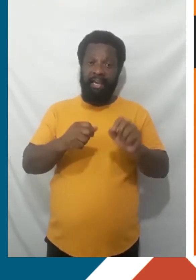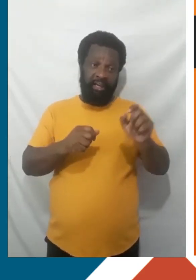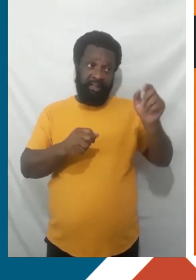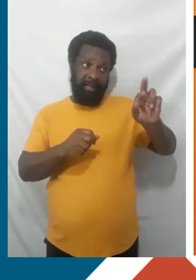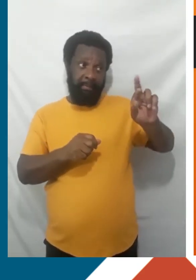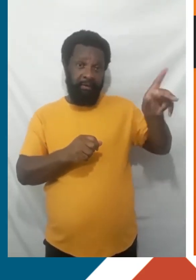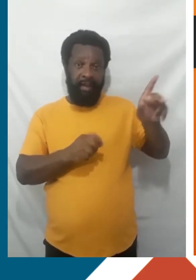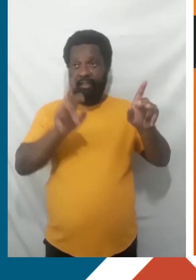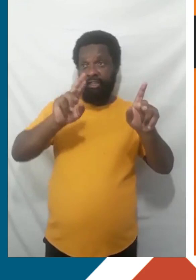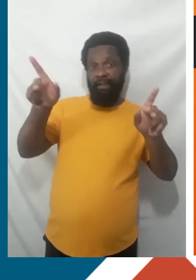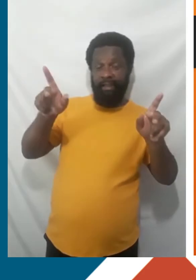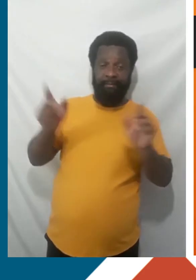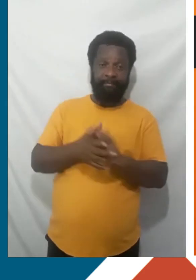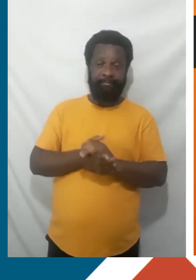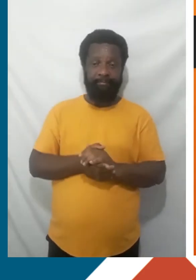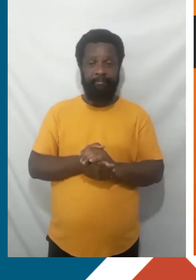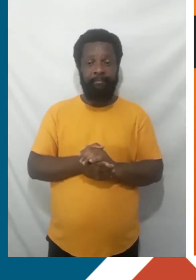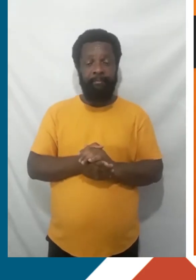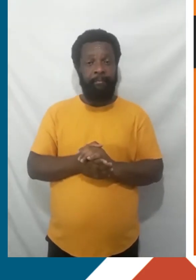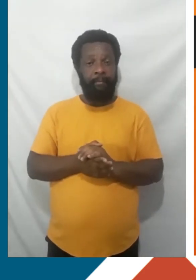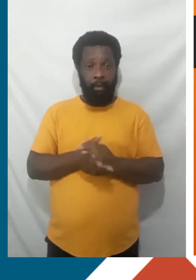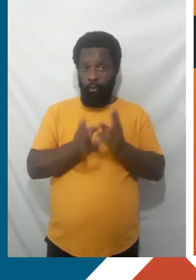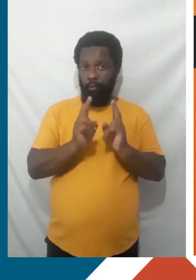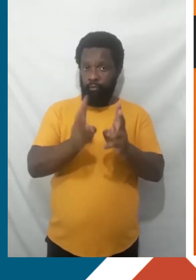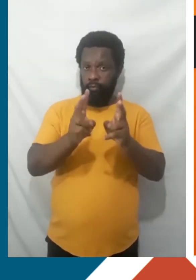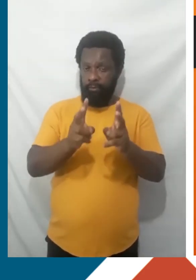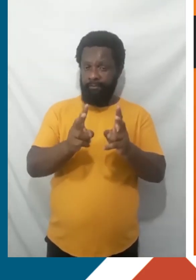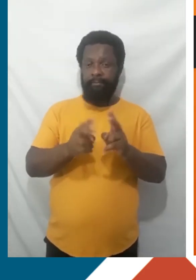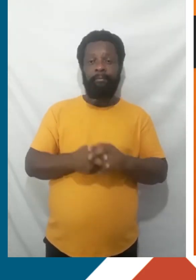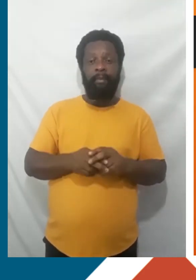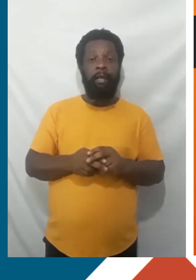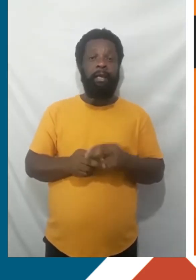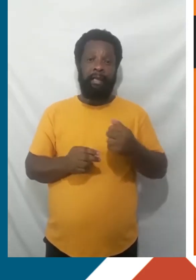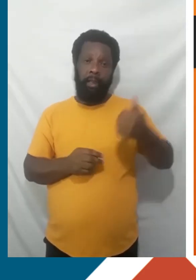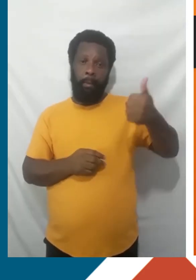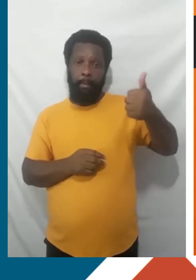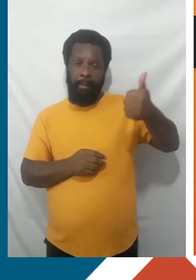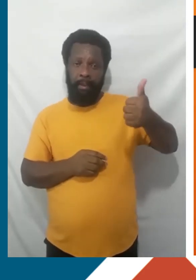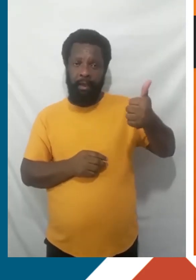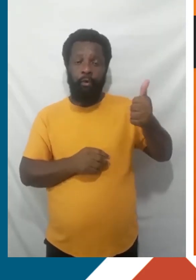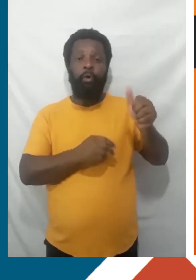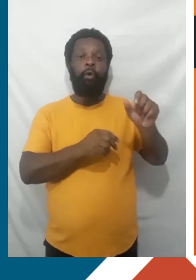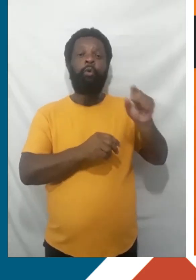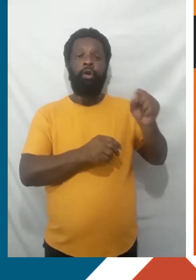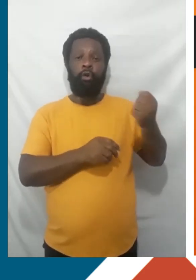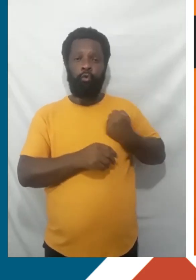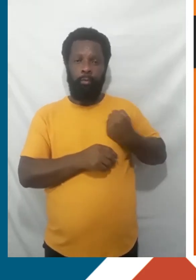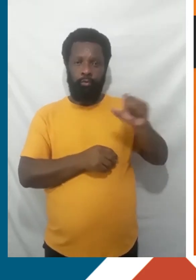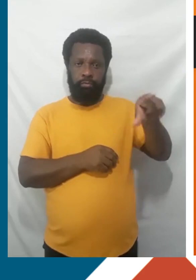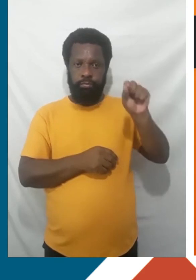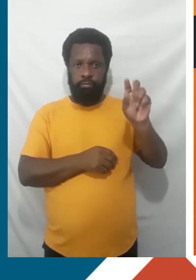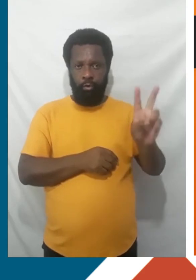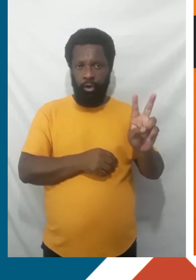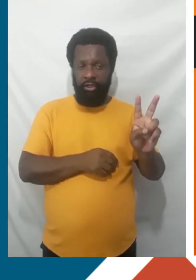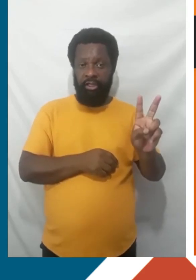primeiro dígito e do terceiro dígito. Seguindo o caminho que escolhemos do primeiro dígito como sendo igual a